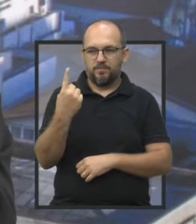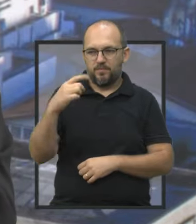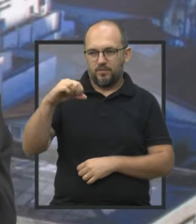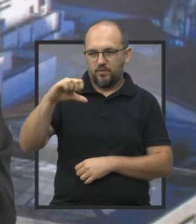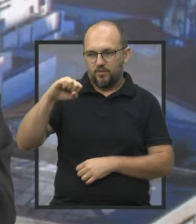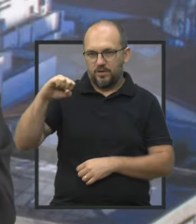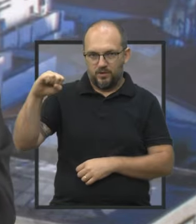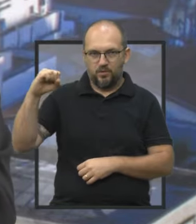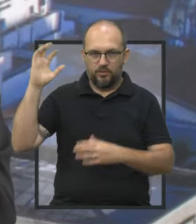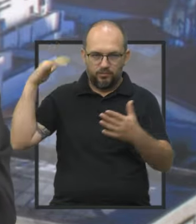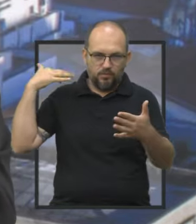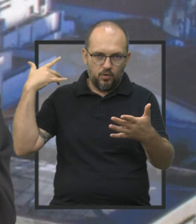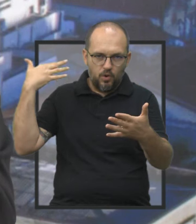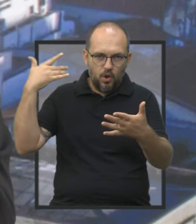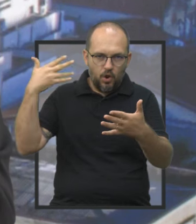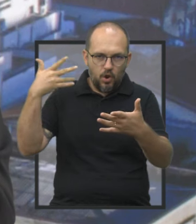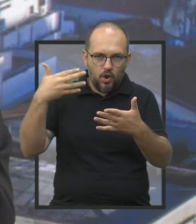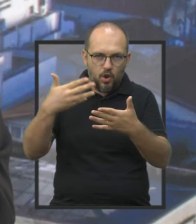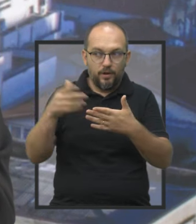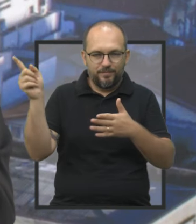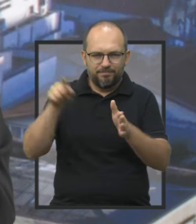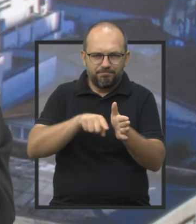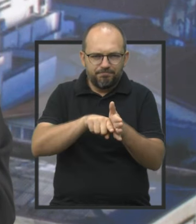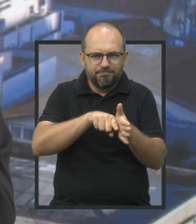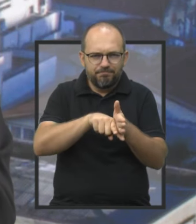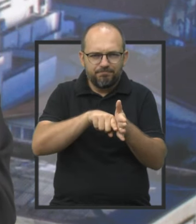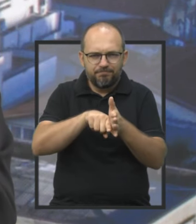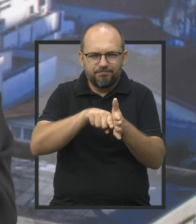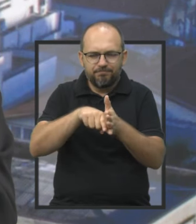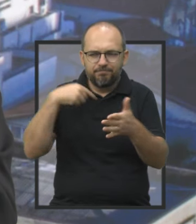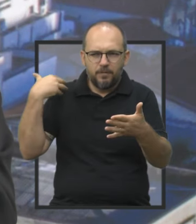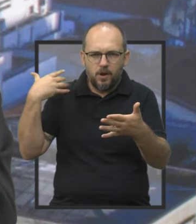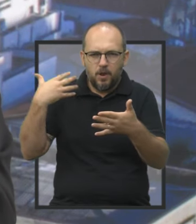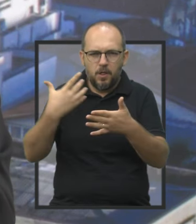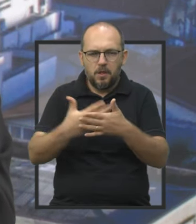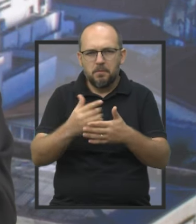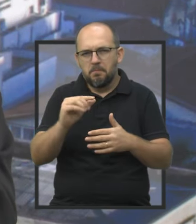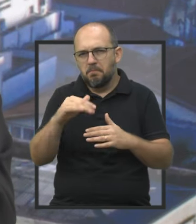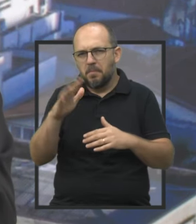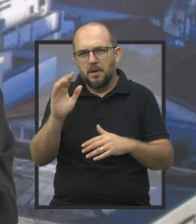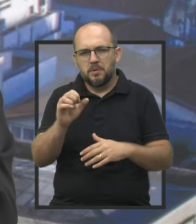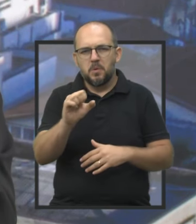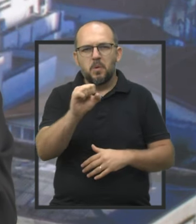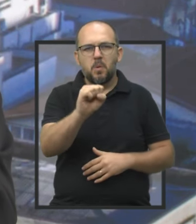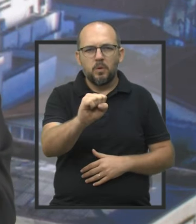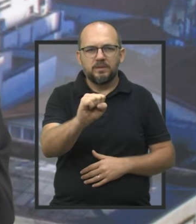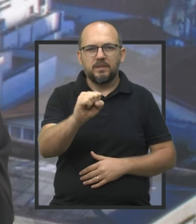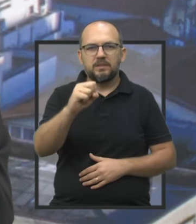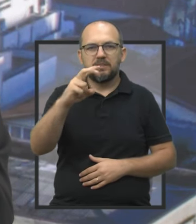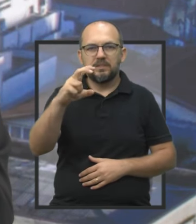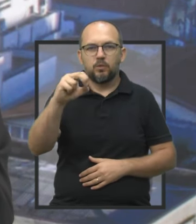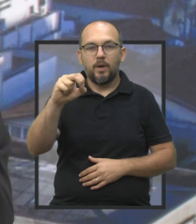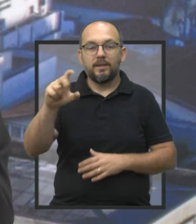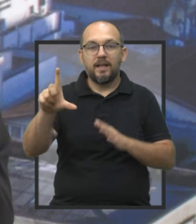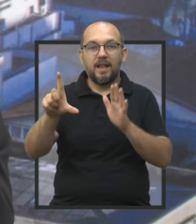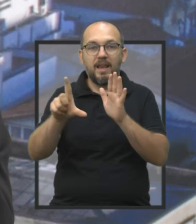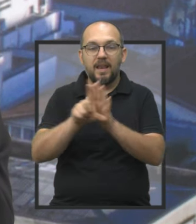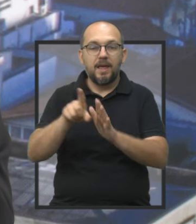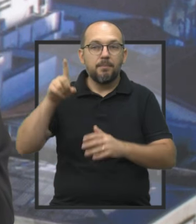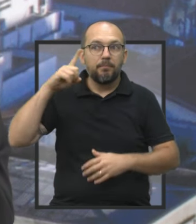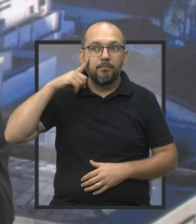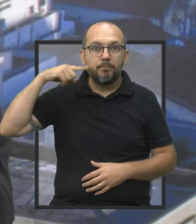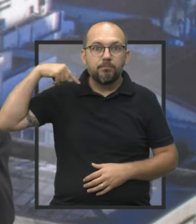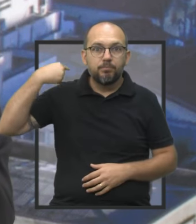um estudo e nós temos aí pouco mais de 850 leis criadas por dia